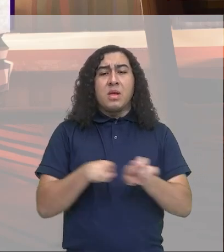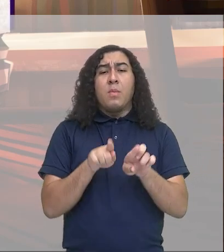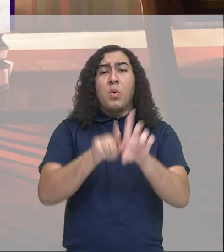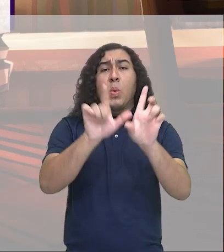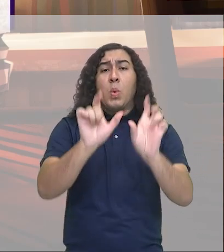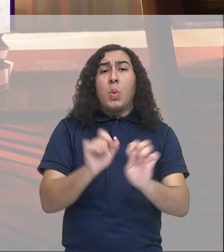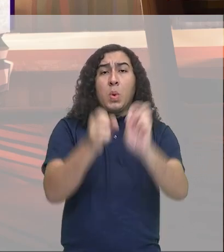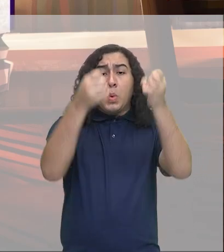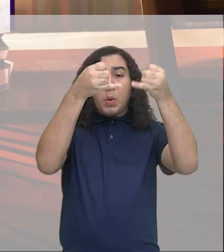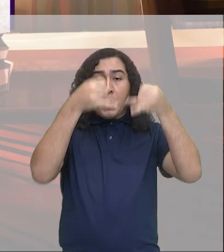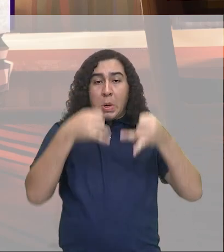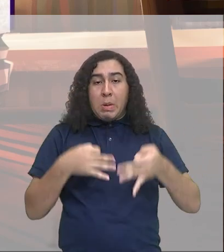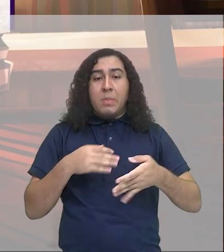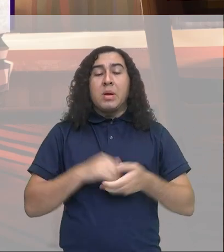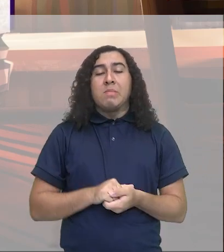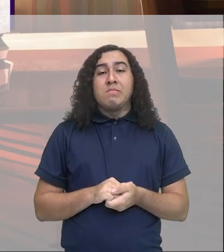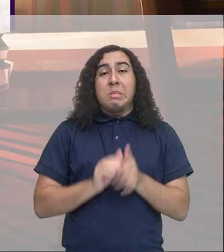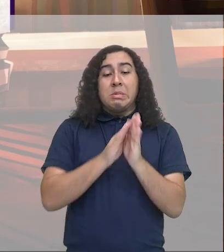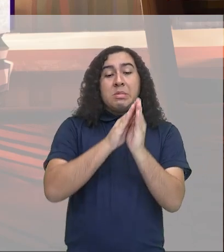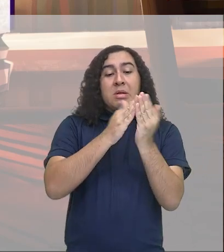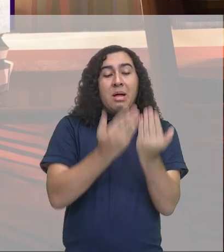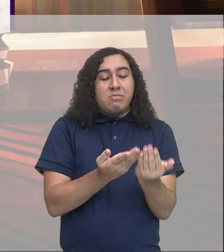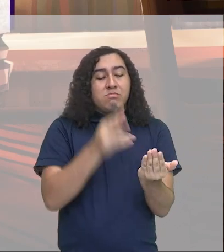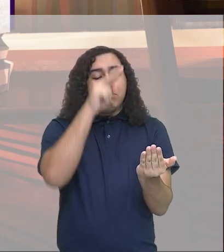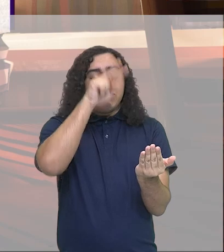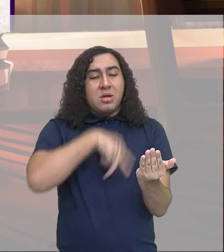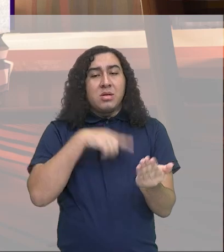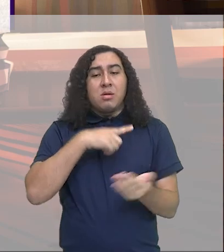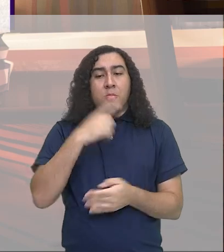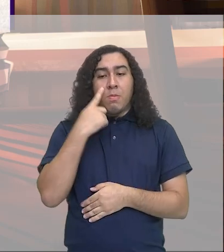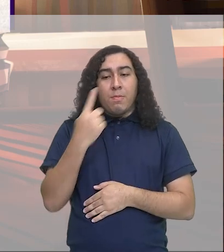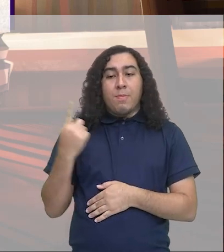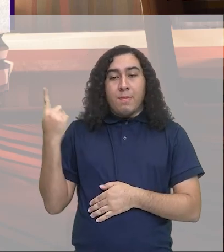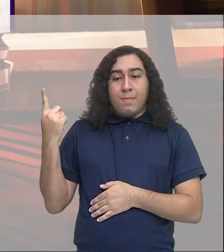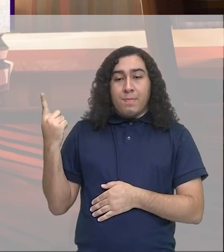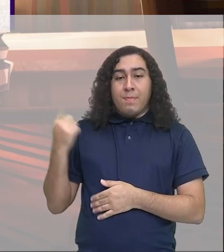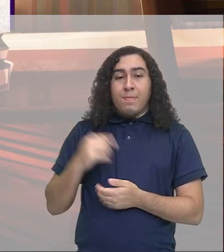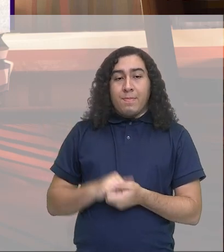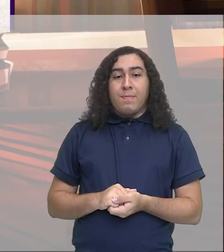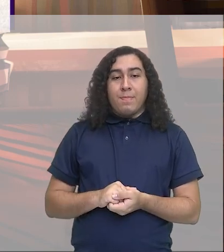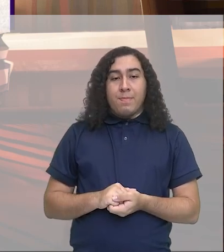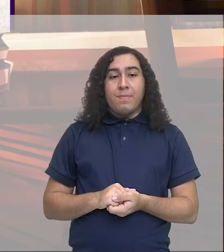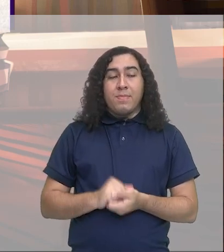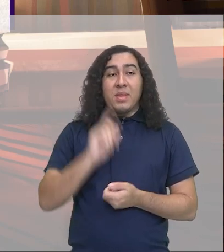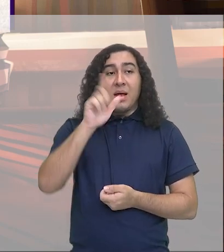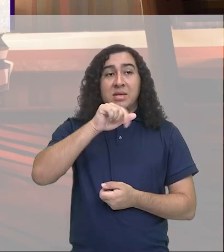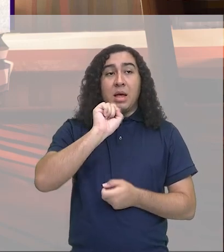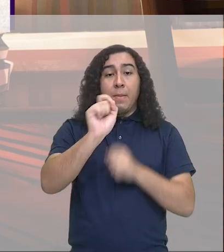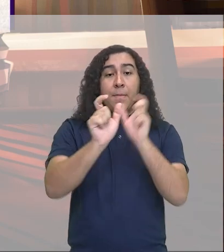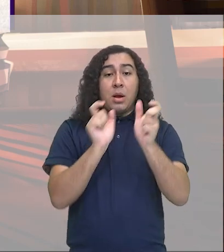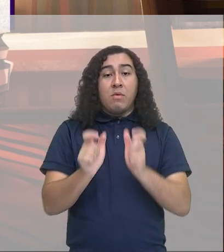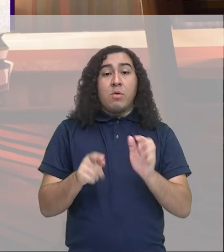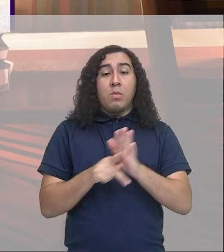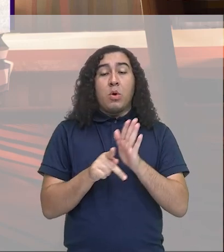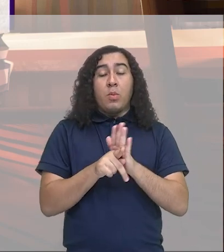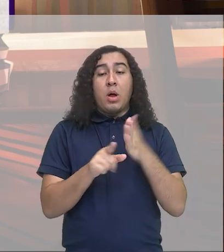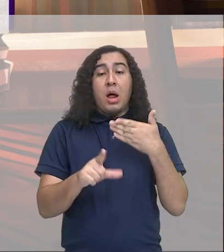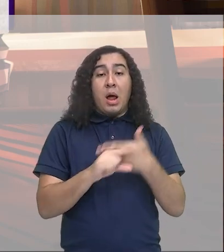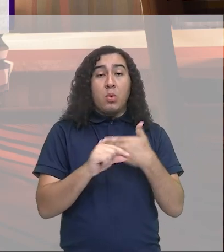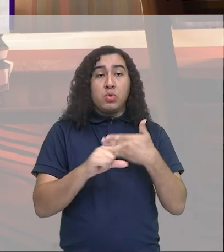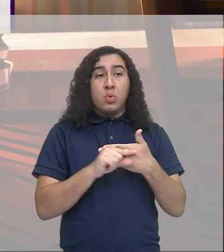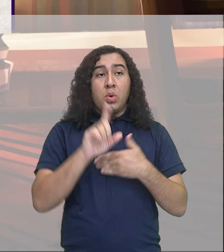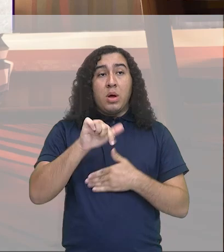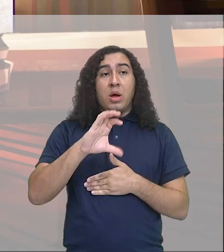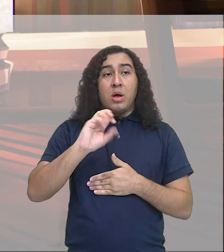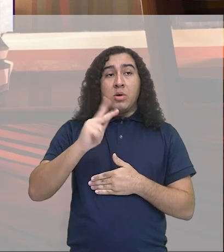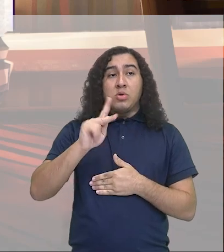diz para nós? Vou abrir aqui nessa página que diz assim: essas são as palavras do autor Charles White